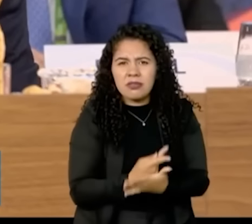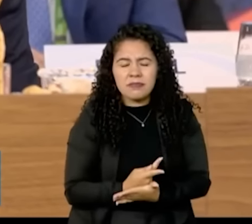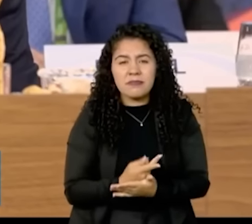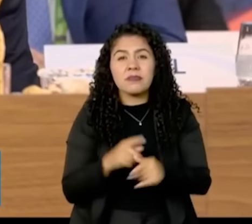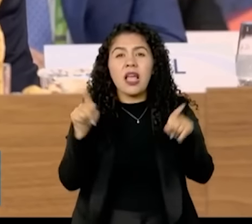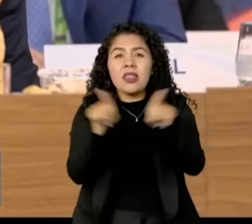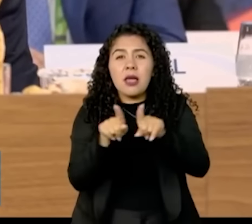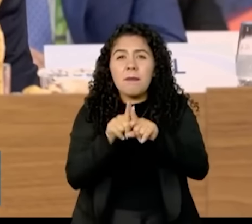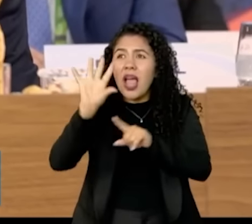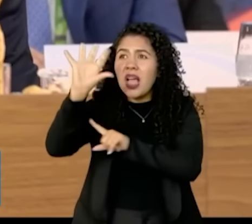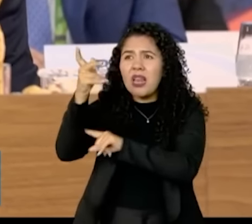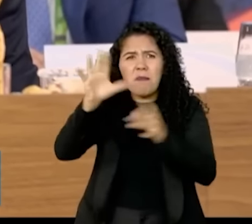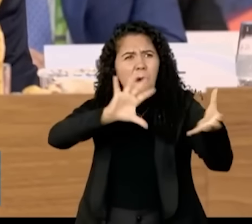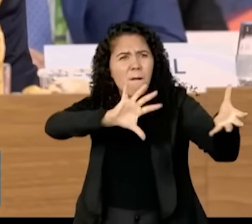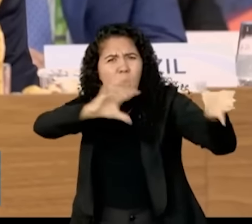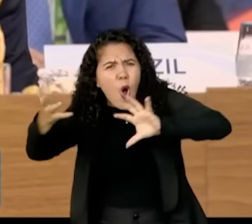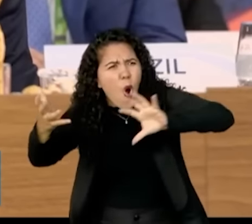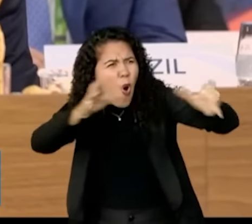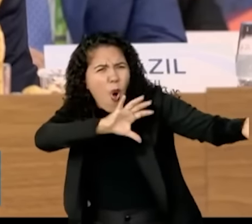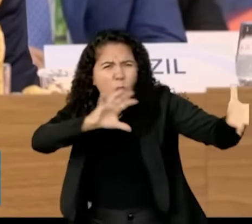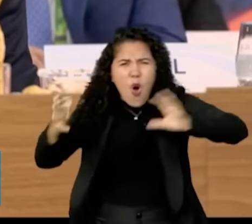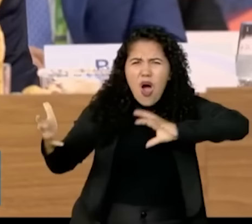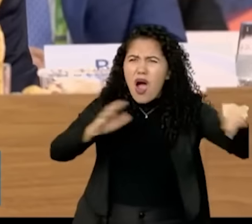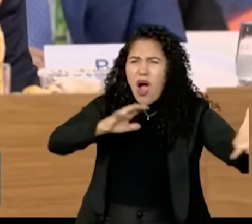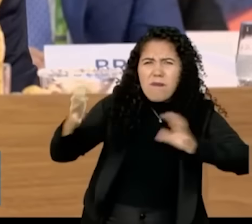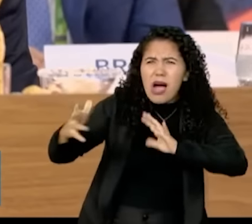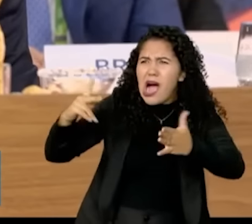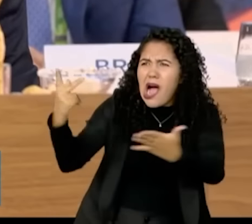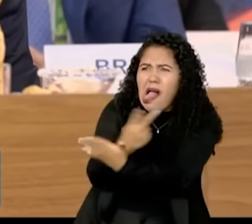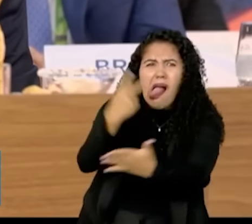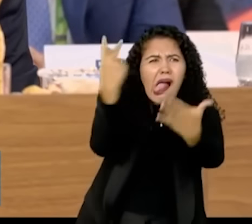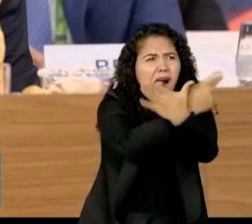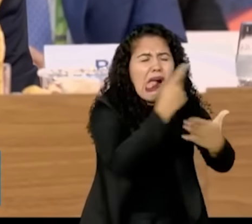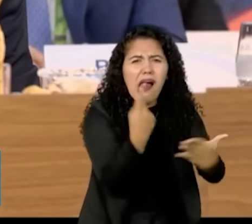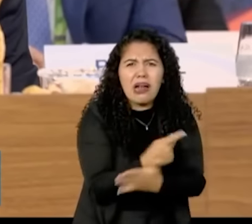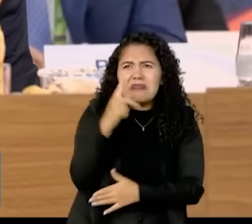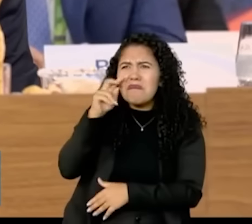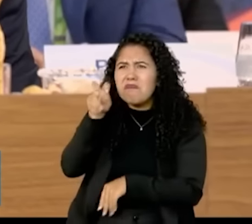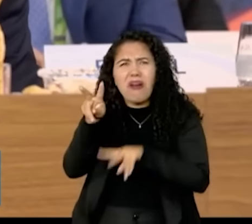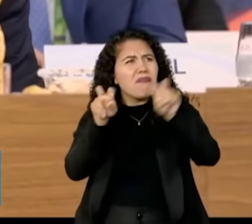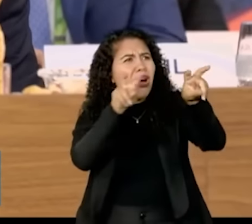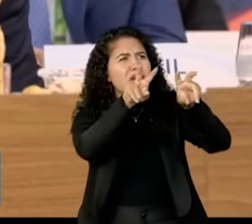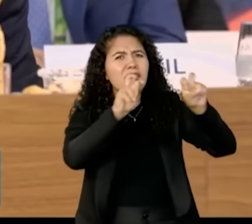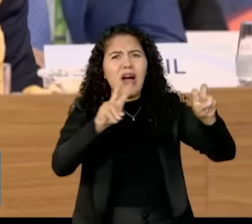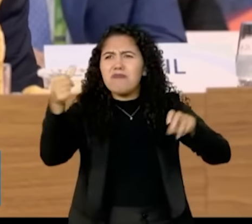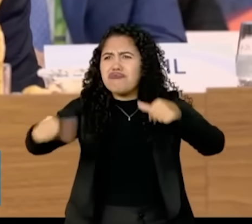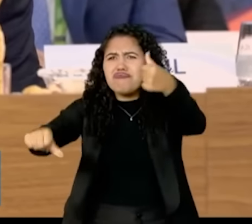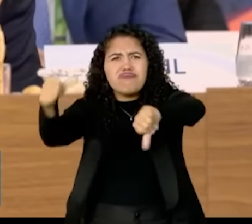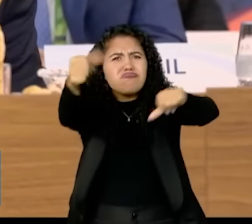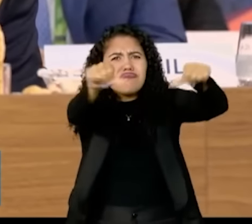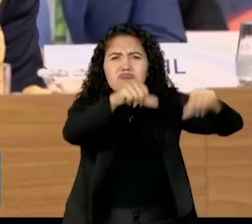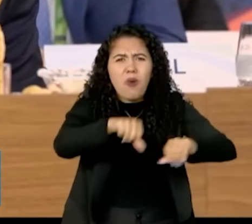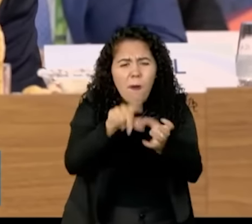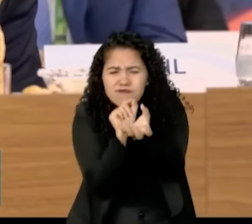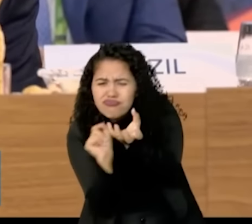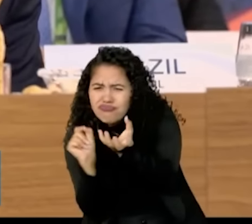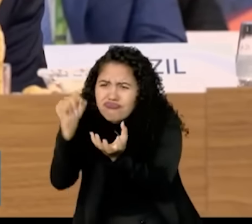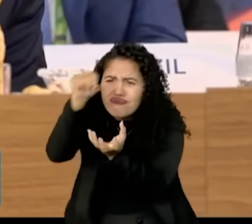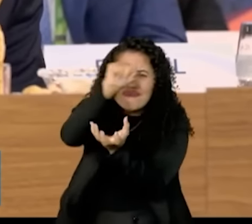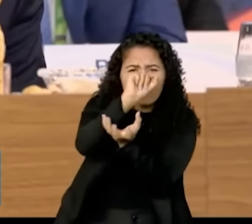fenômenos climáticos extremos mostram seus efeitos devastadores em todos os cantos do